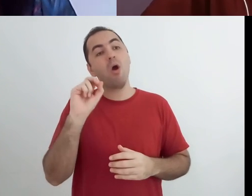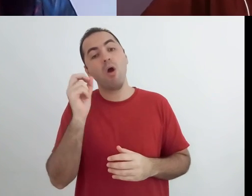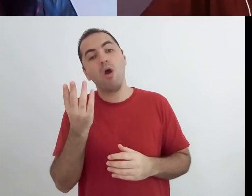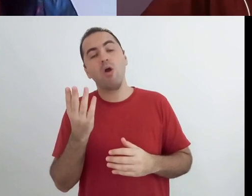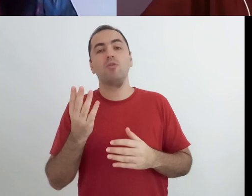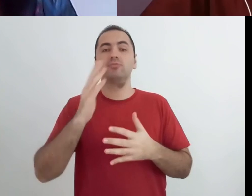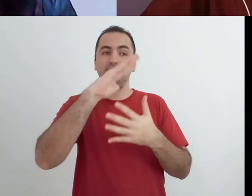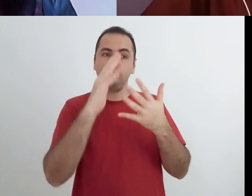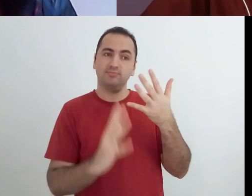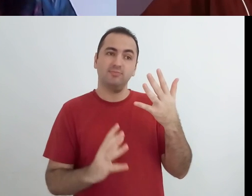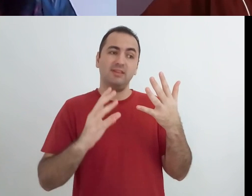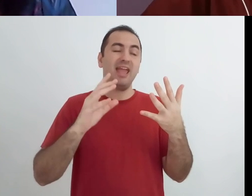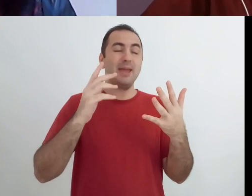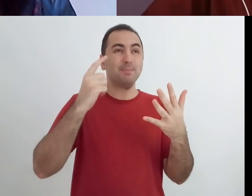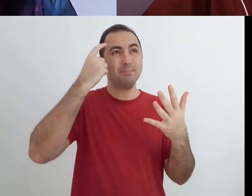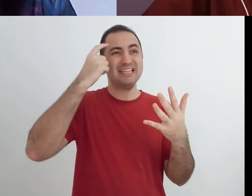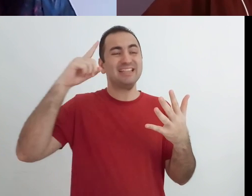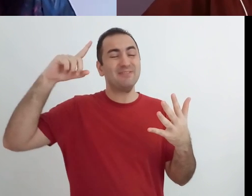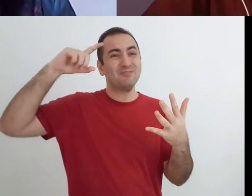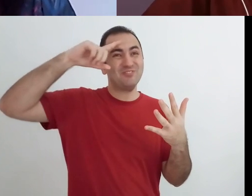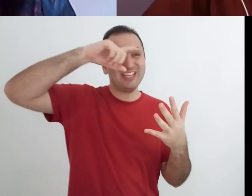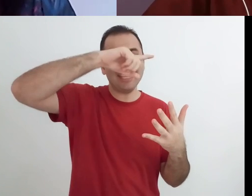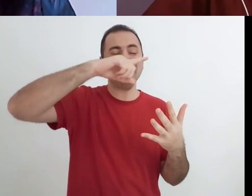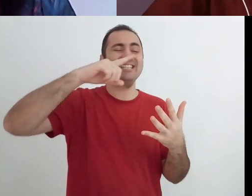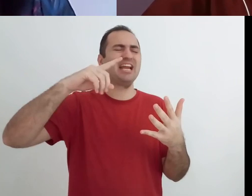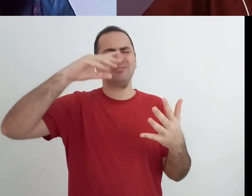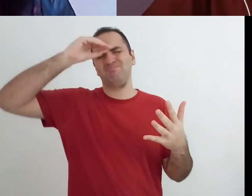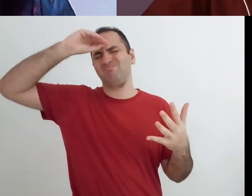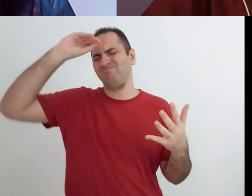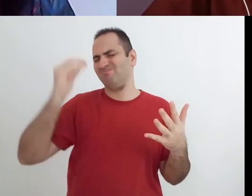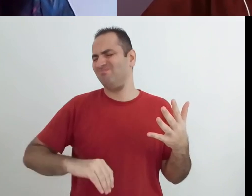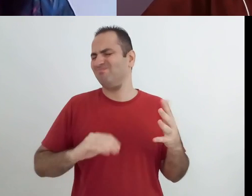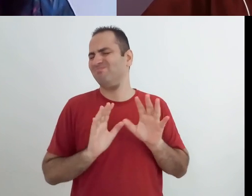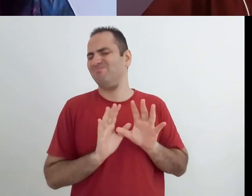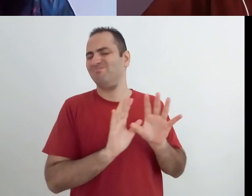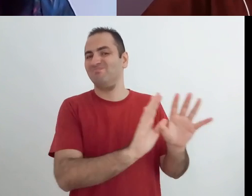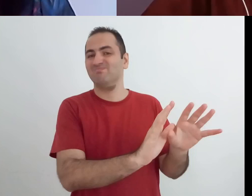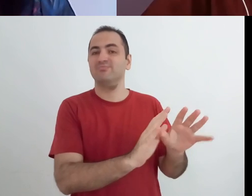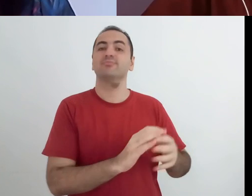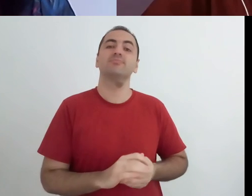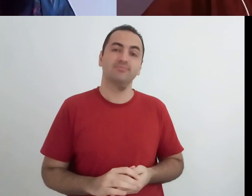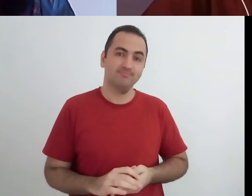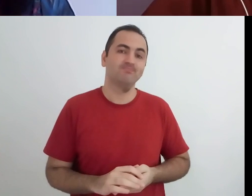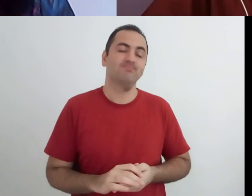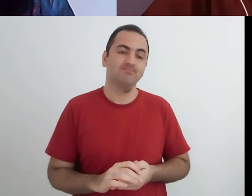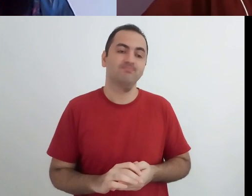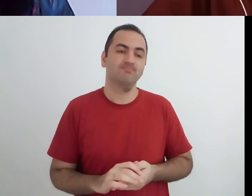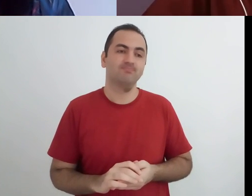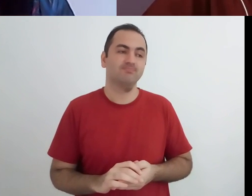dificuldade de aprender língua de sinais. Então elas acabam desistindo, né? Elas tentam e acabam